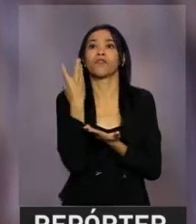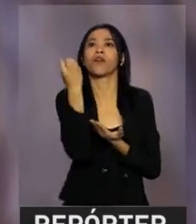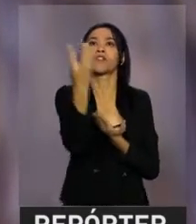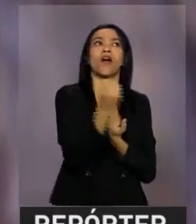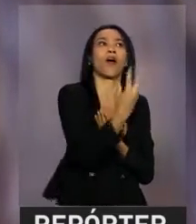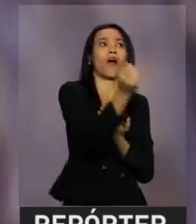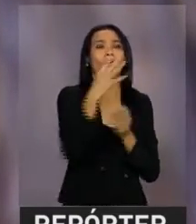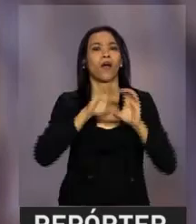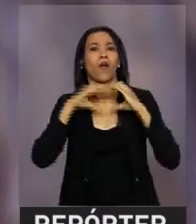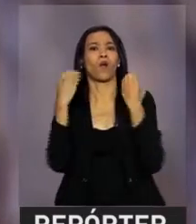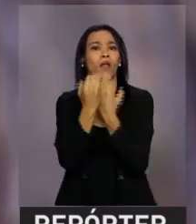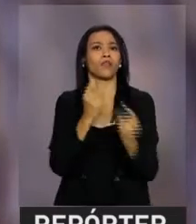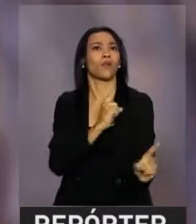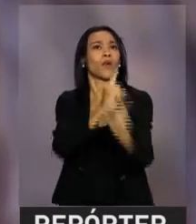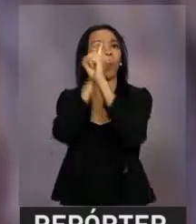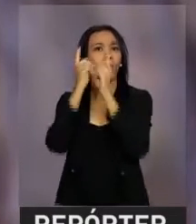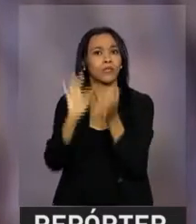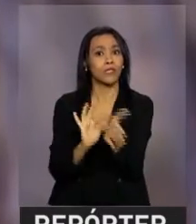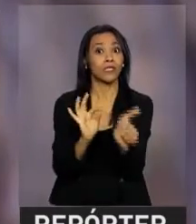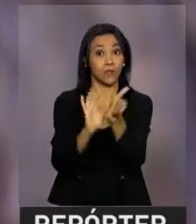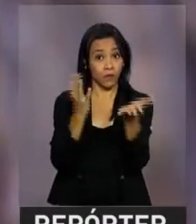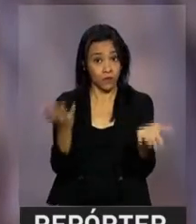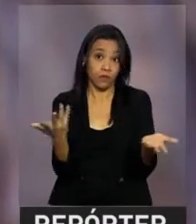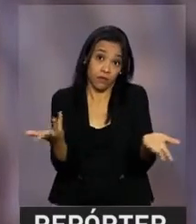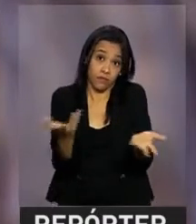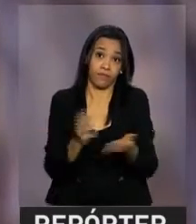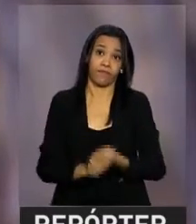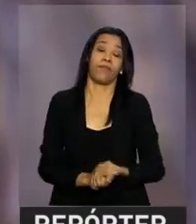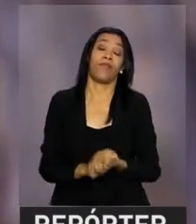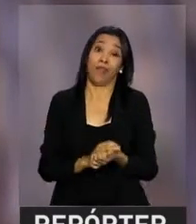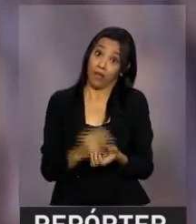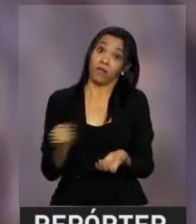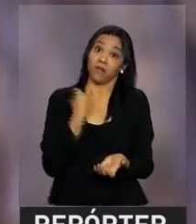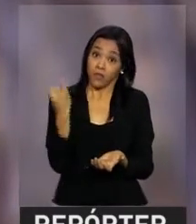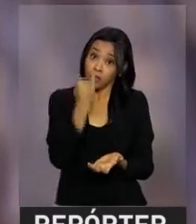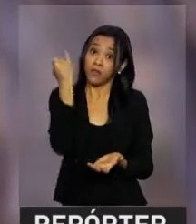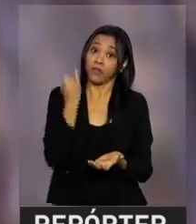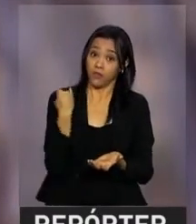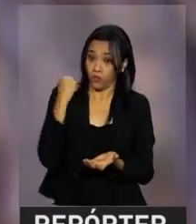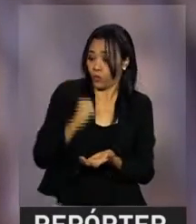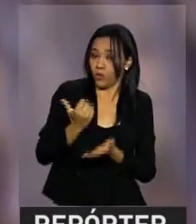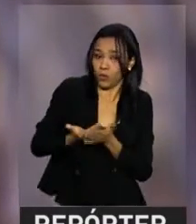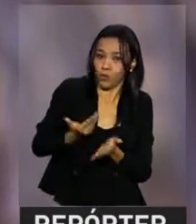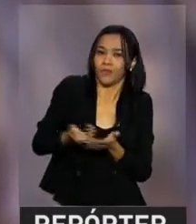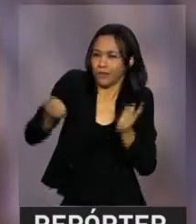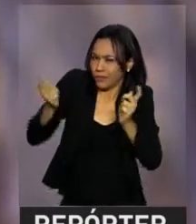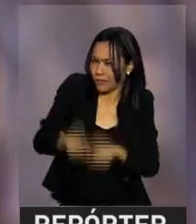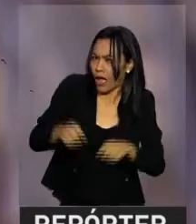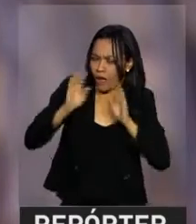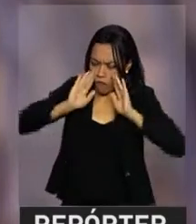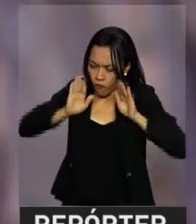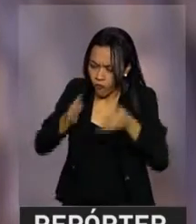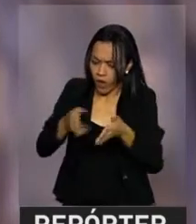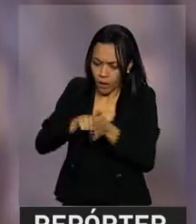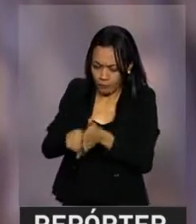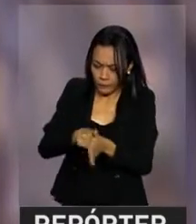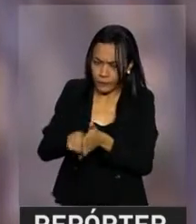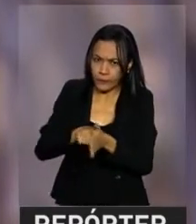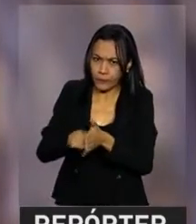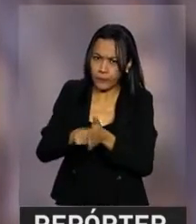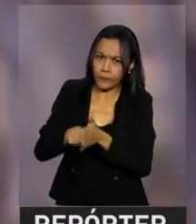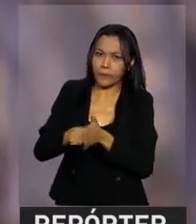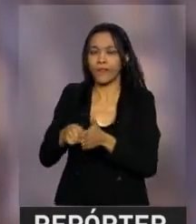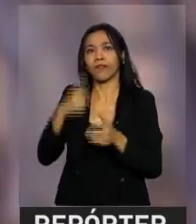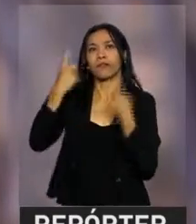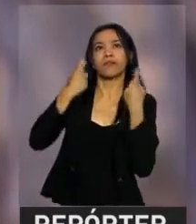congresso as inscrições do congresso né então é muito importante bolsa porque assim a gente consegue se dedicar exclusivamente à pesquisa e não um